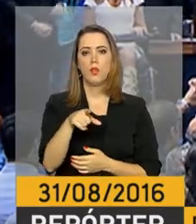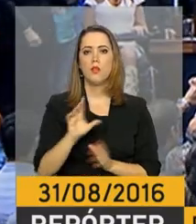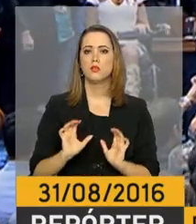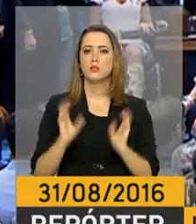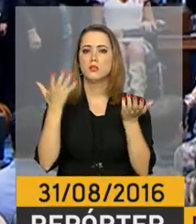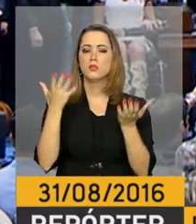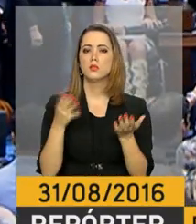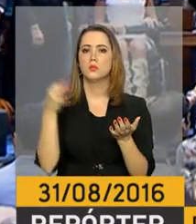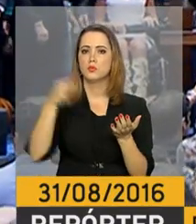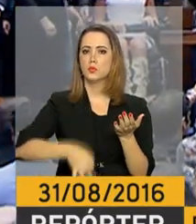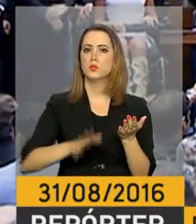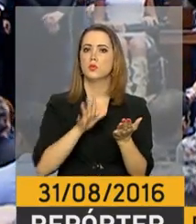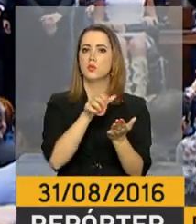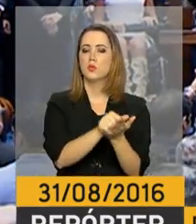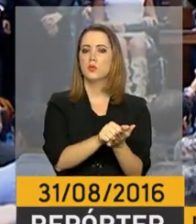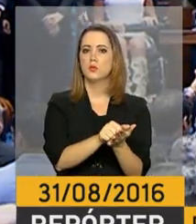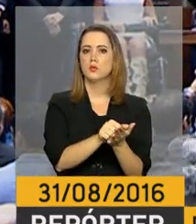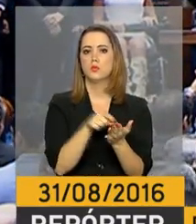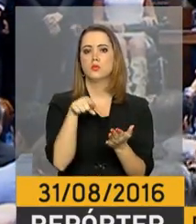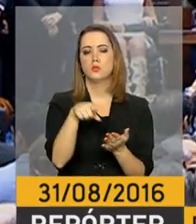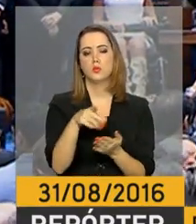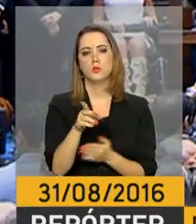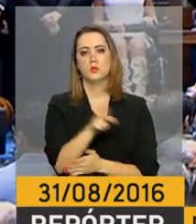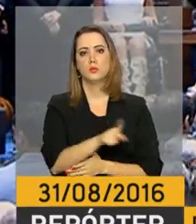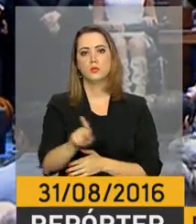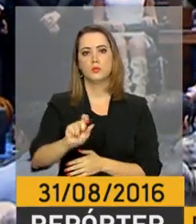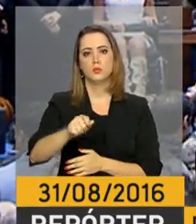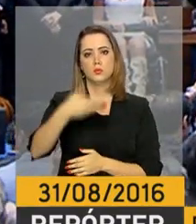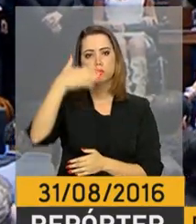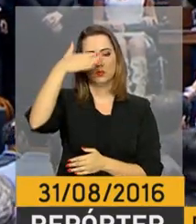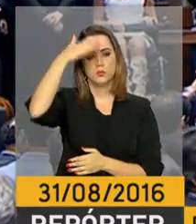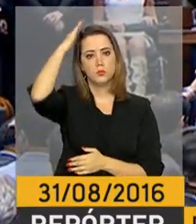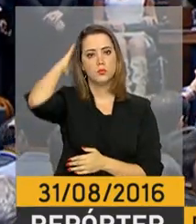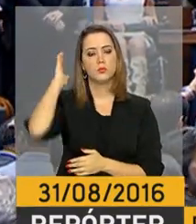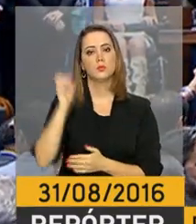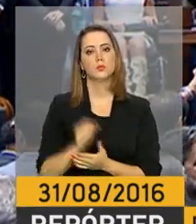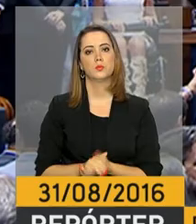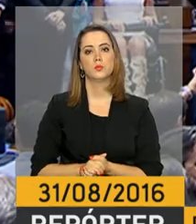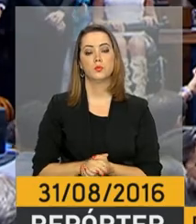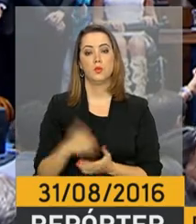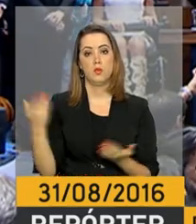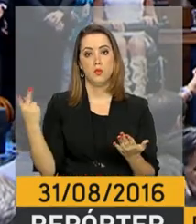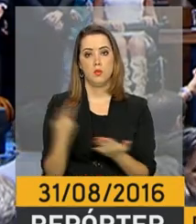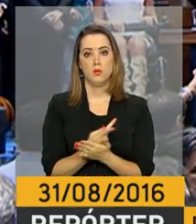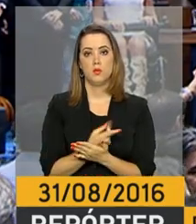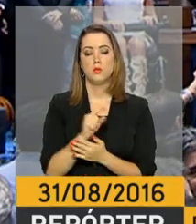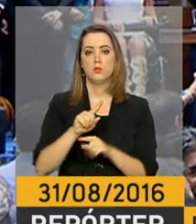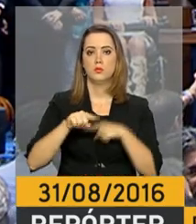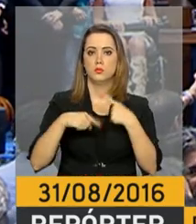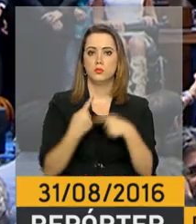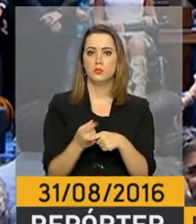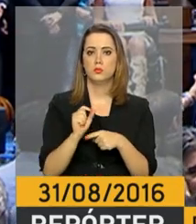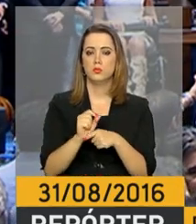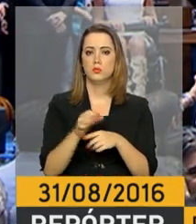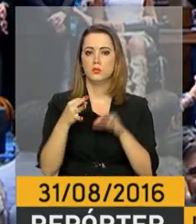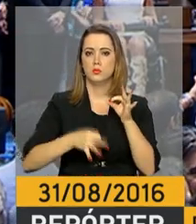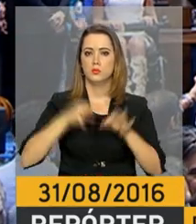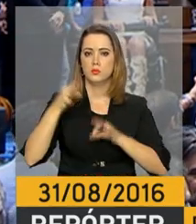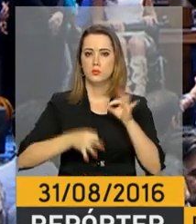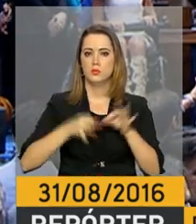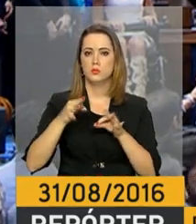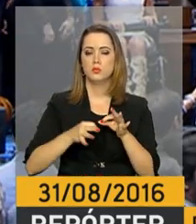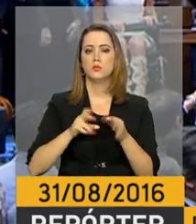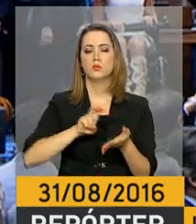cerimônia oficial de posse do presidente da República, Michel Temer, que acontece após a sessão de julgamento